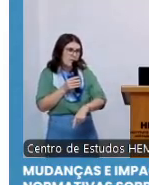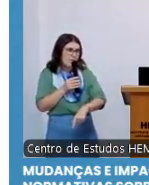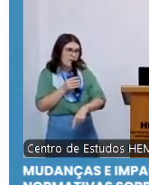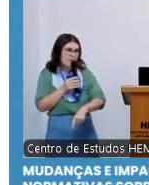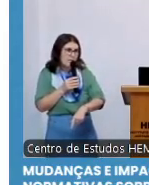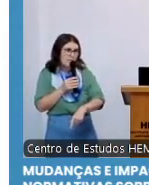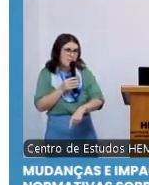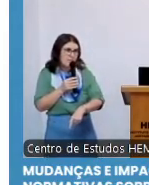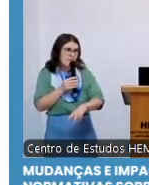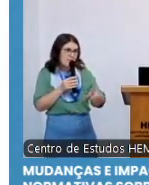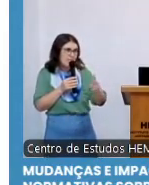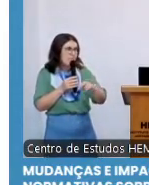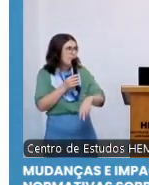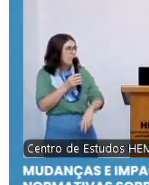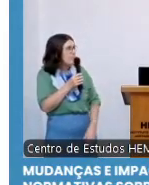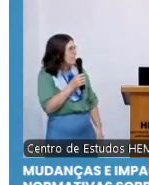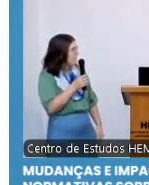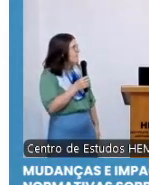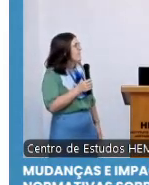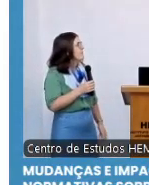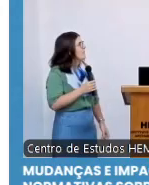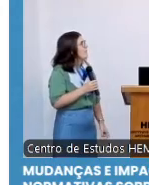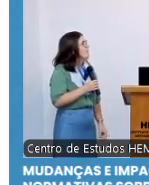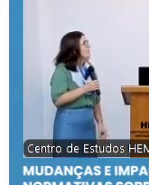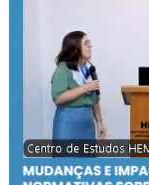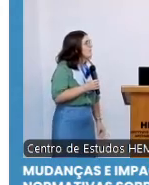também assegurado, né?